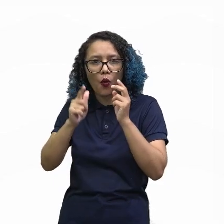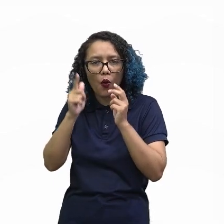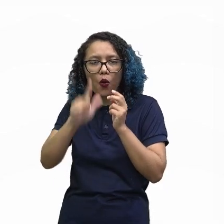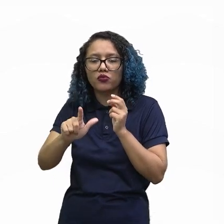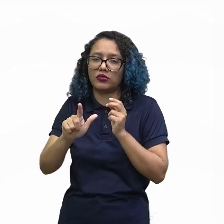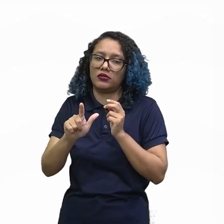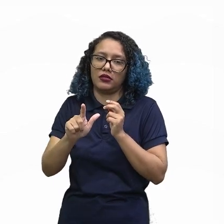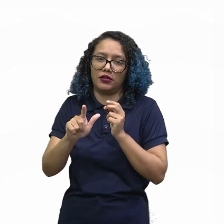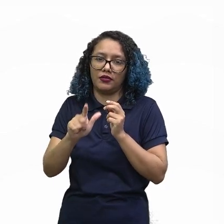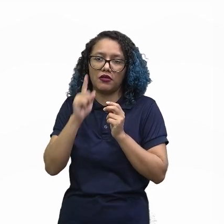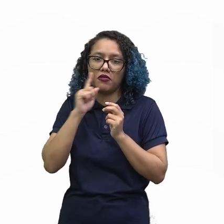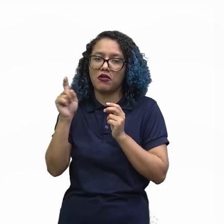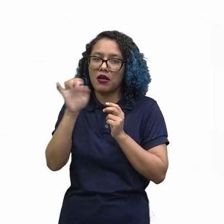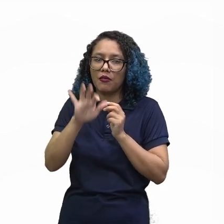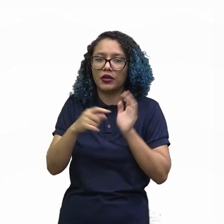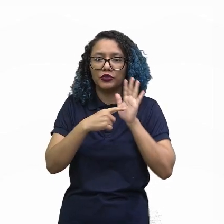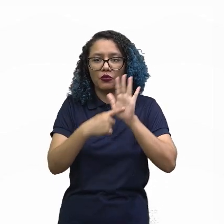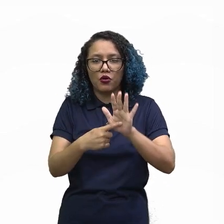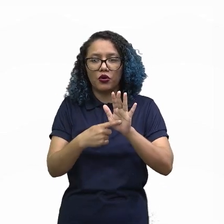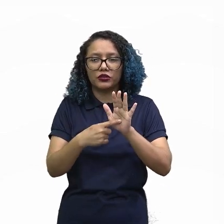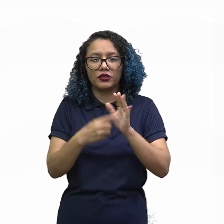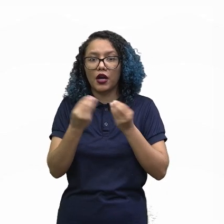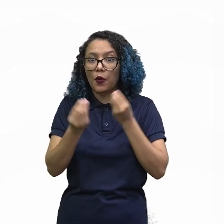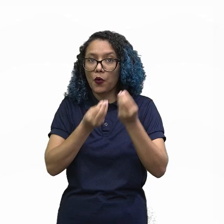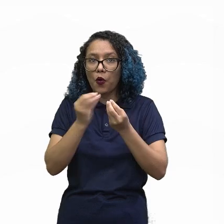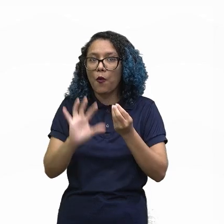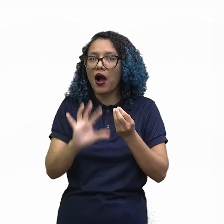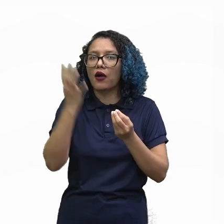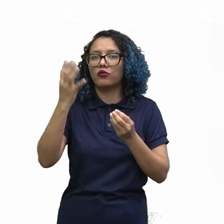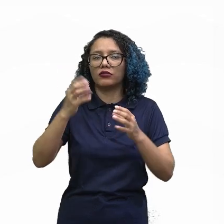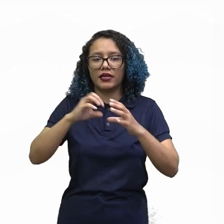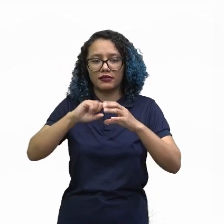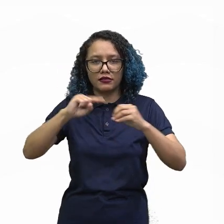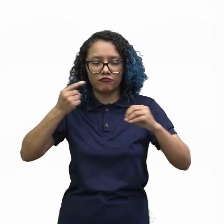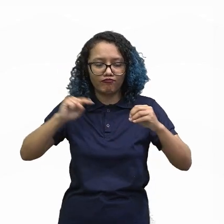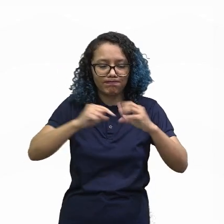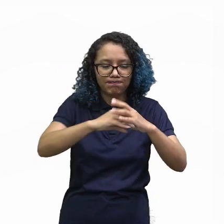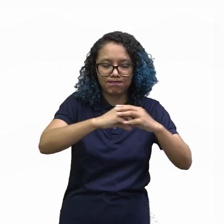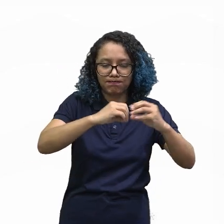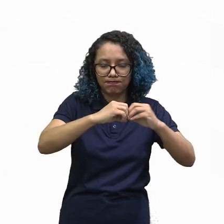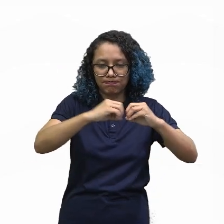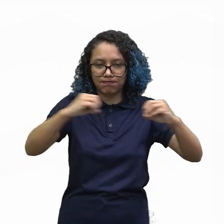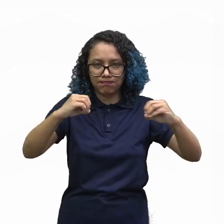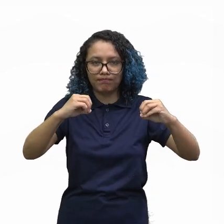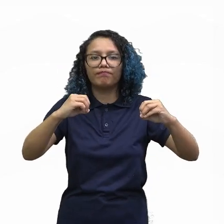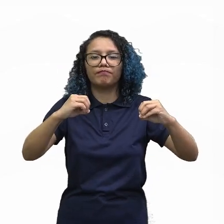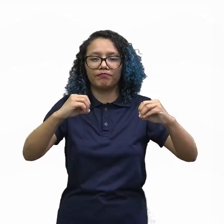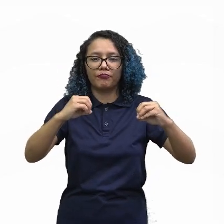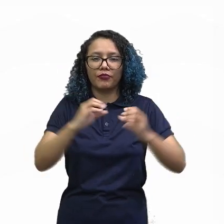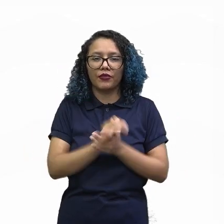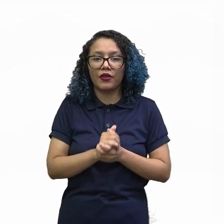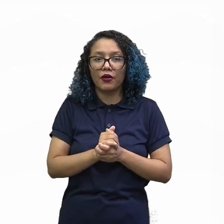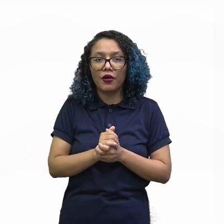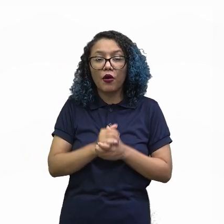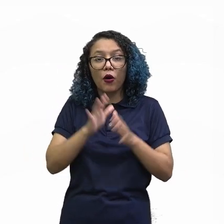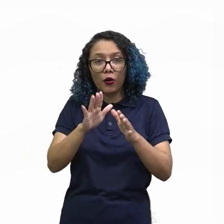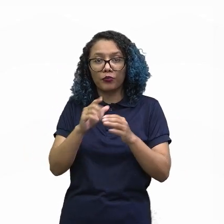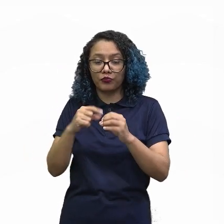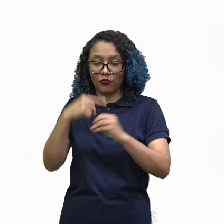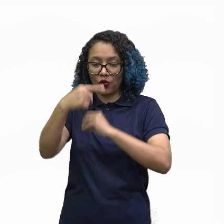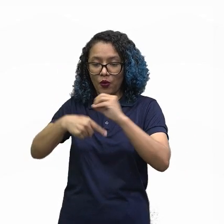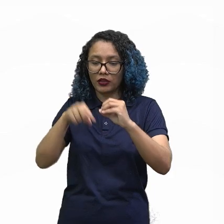aí na imagem você tem a questão da fissão, né, nuclear. Como é que ela acontece, né? Primeiro, o átomo de urânio